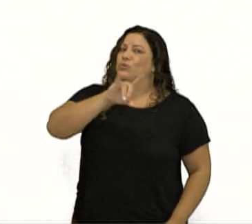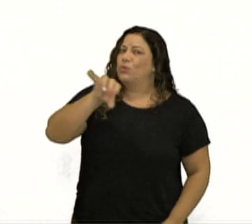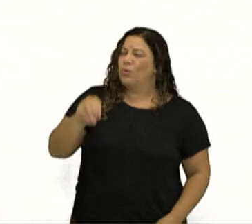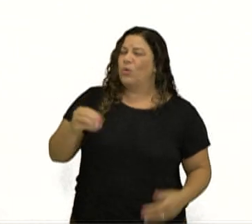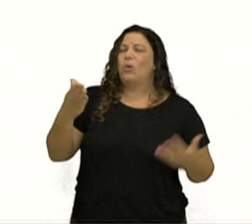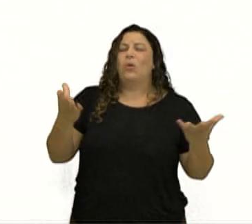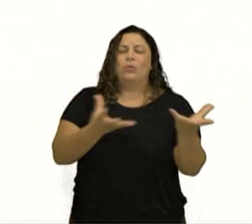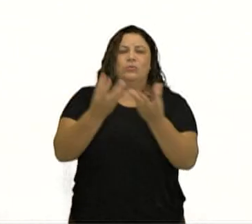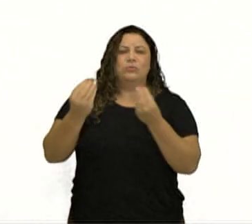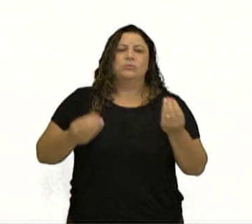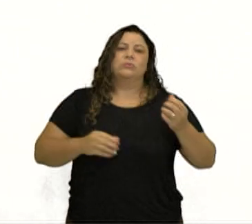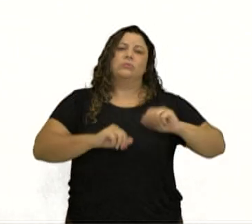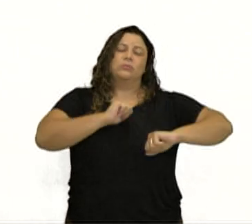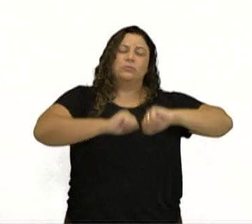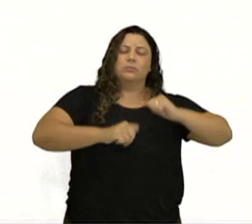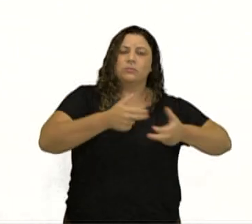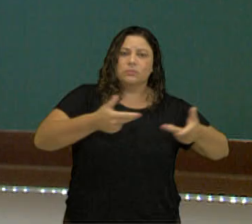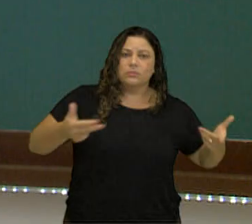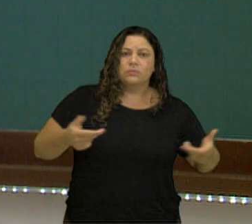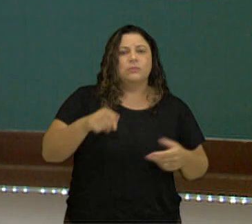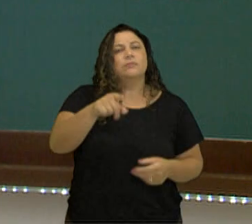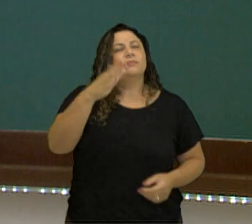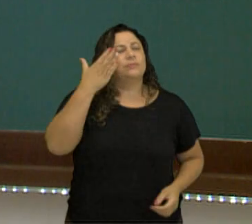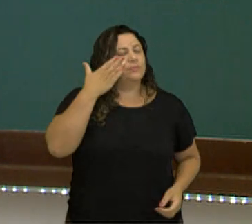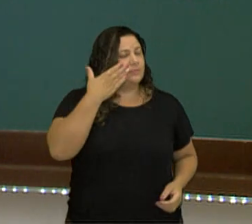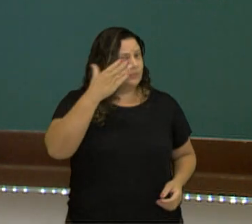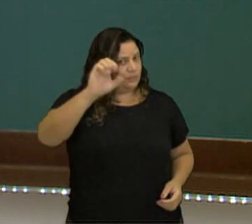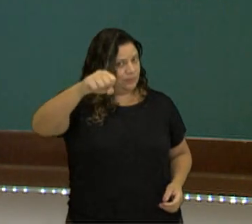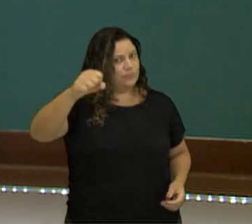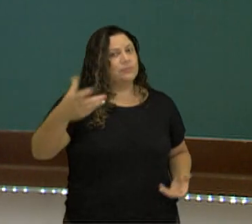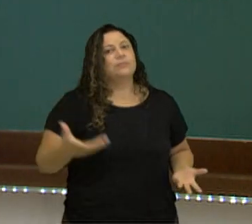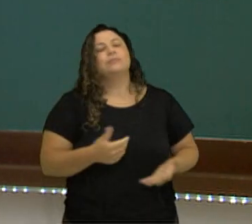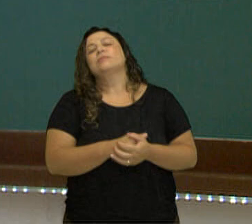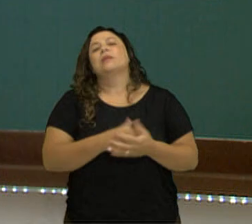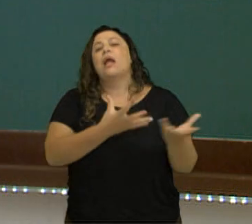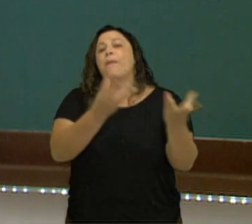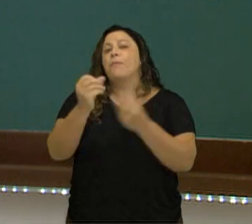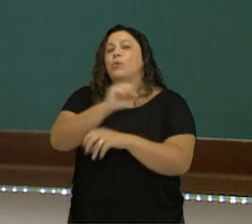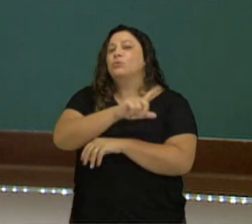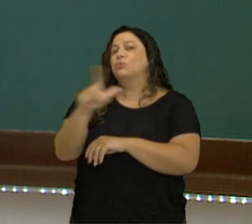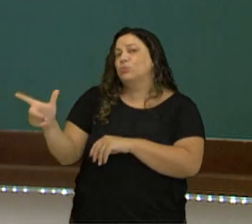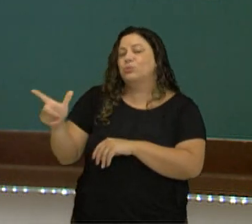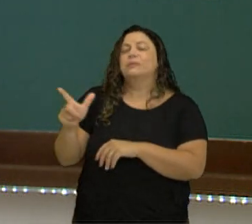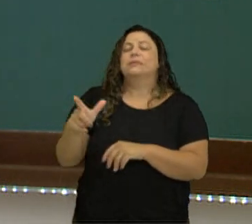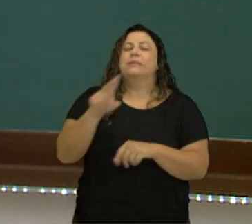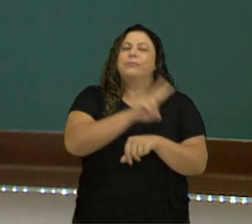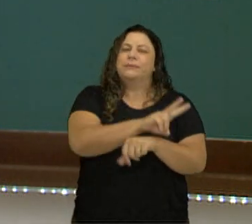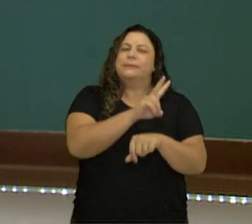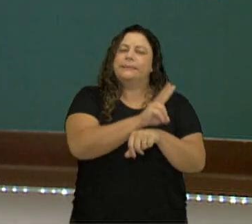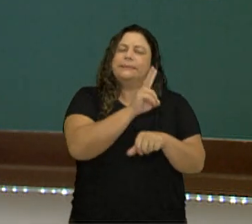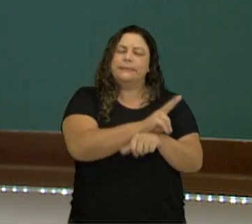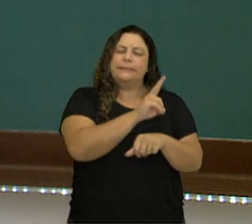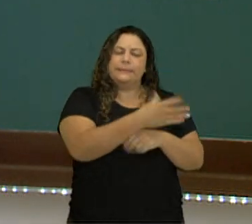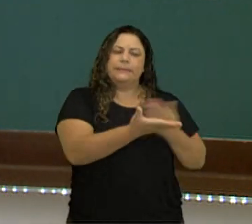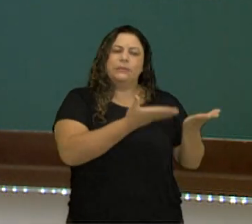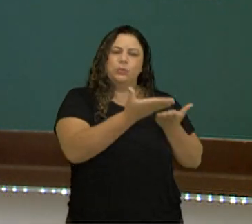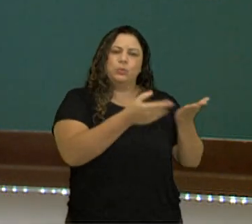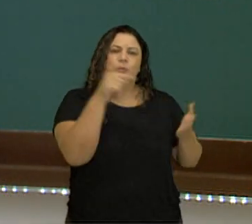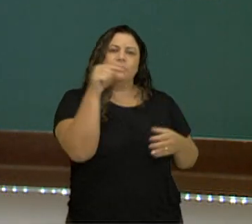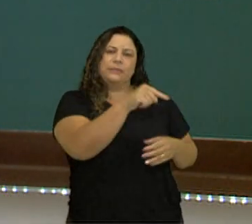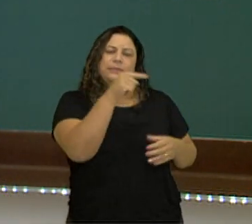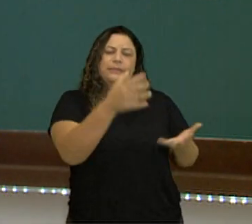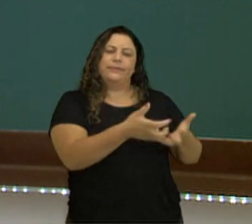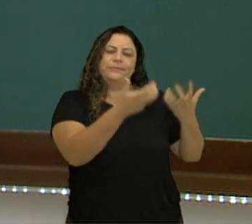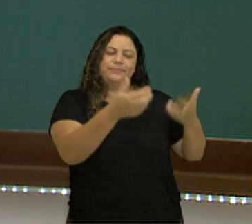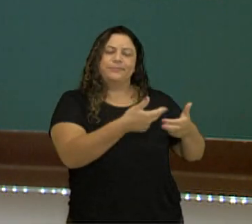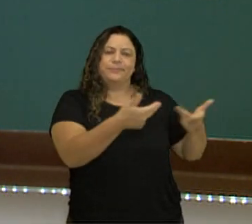alimentos processados. Você sabe disso. Muito sal, muito sódio para conservar aquele alimento. E olha, por que a